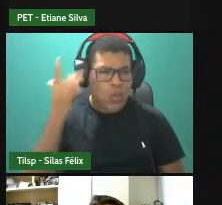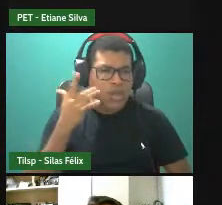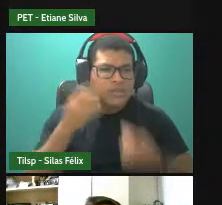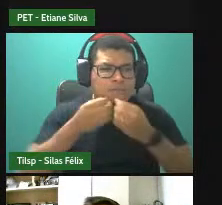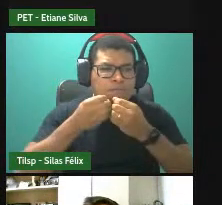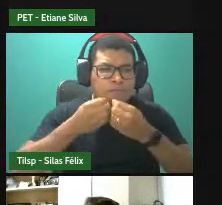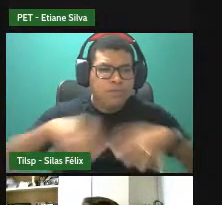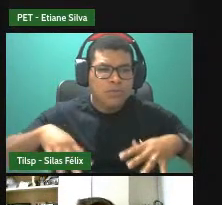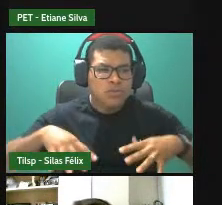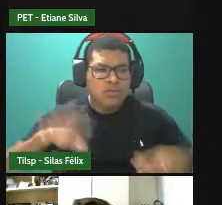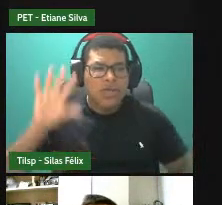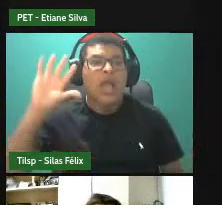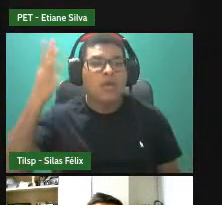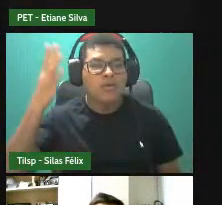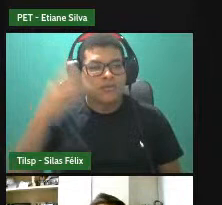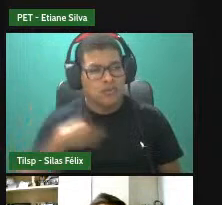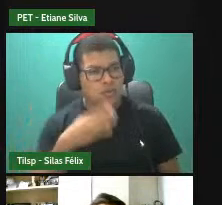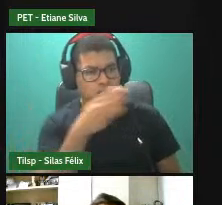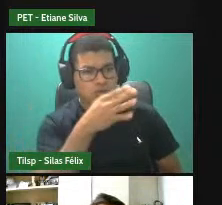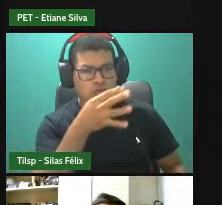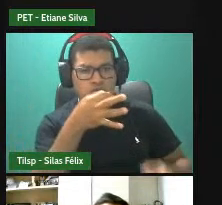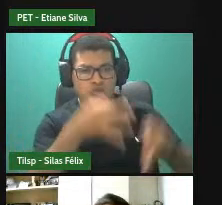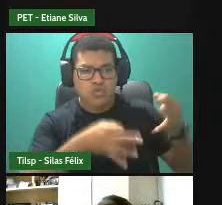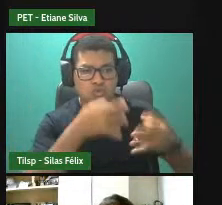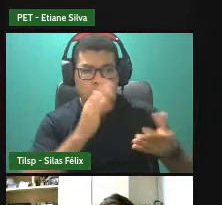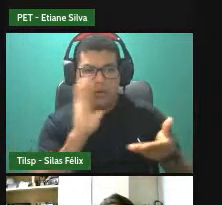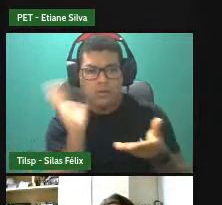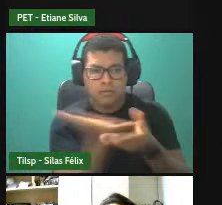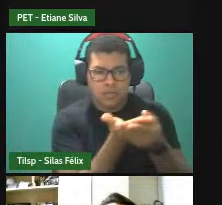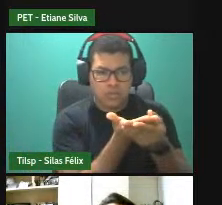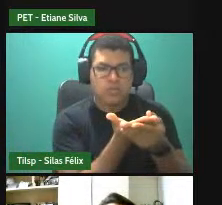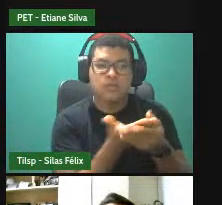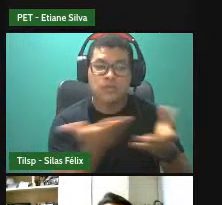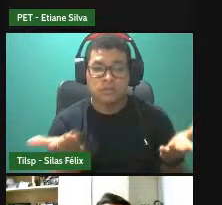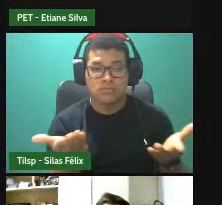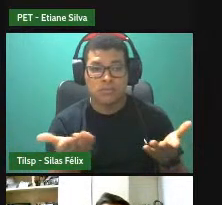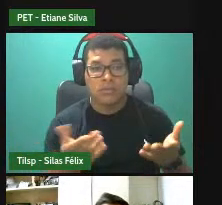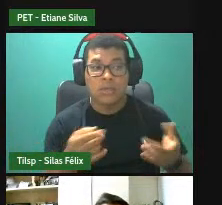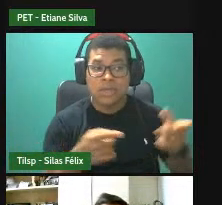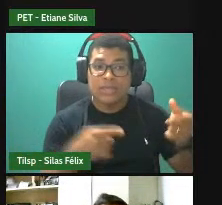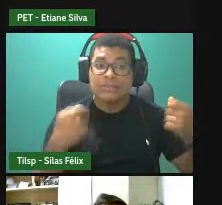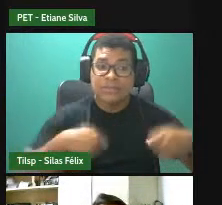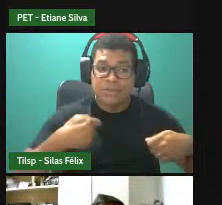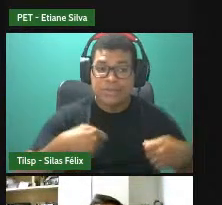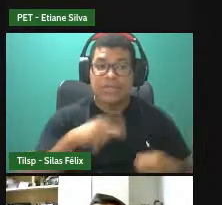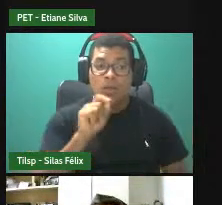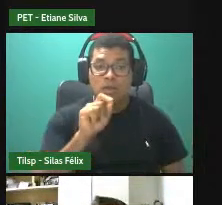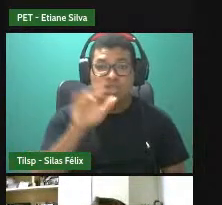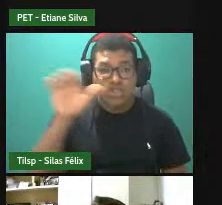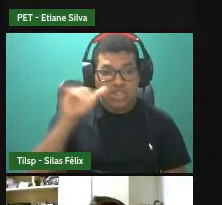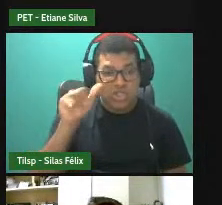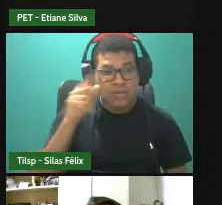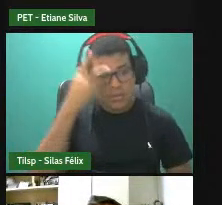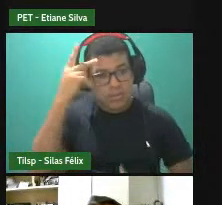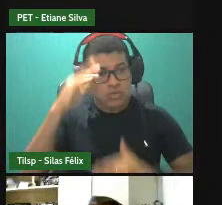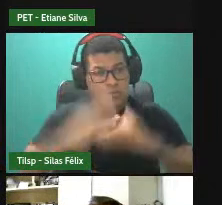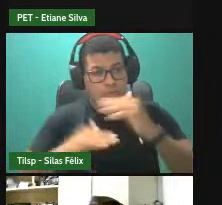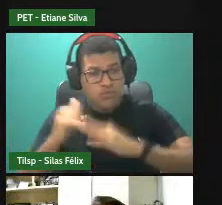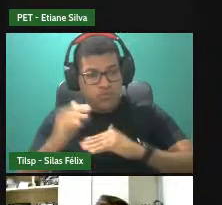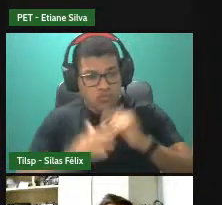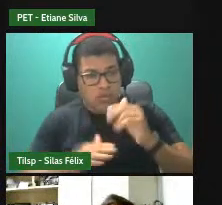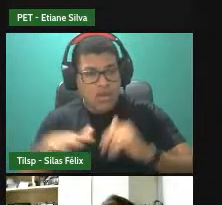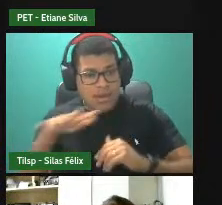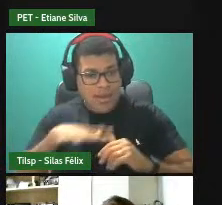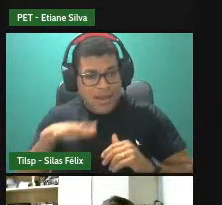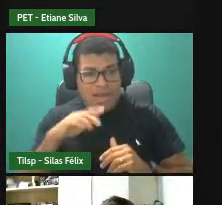para a justiça. E o juiz, ele precisa de um profissional da área de odontologia legal para explicitar toda aquela informação